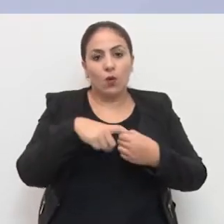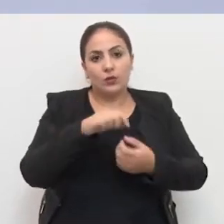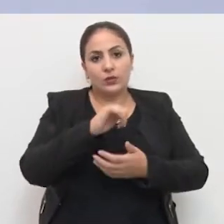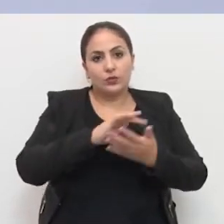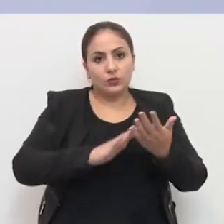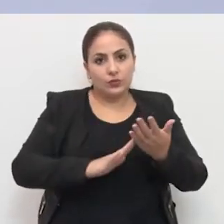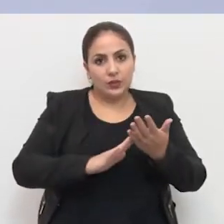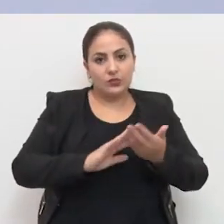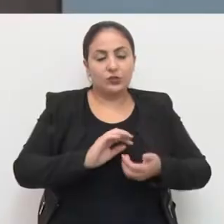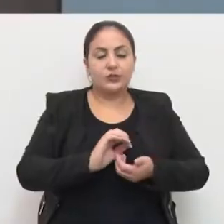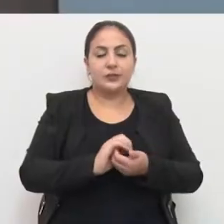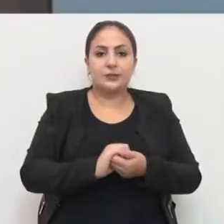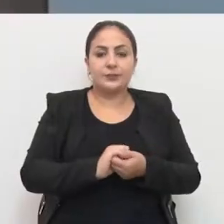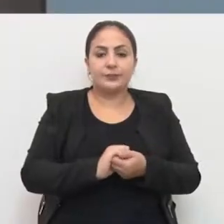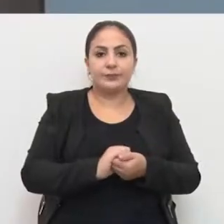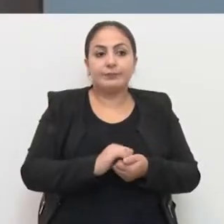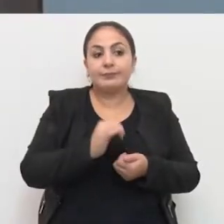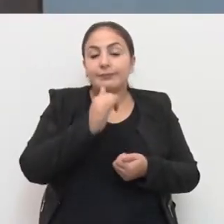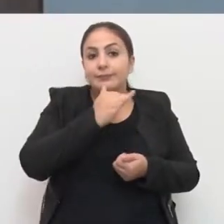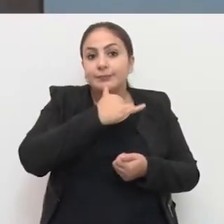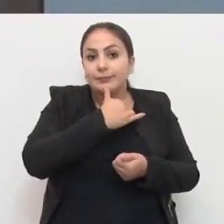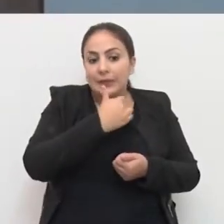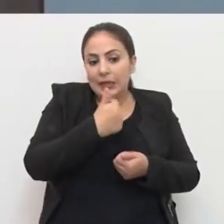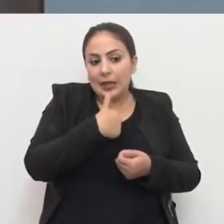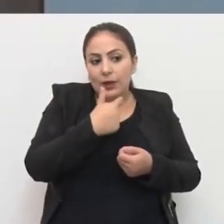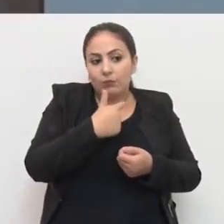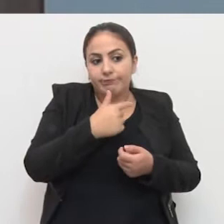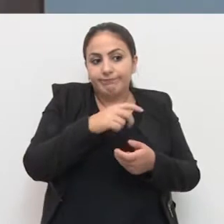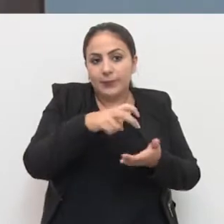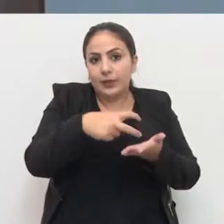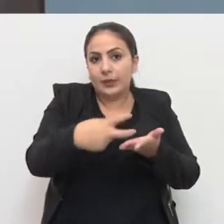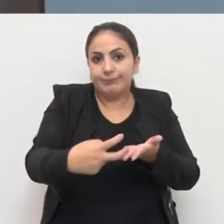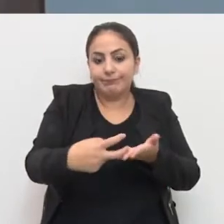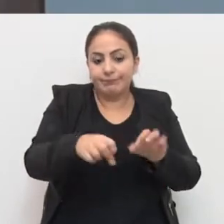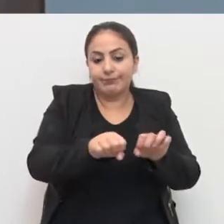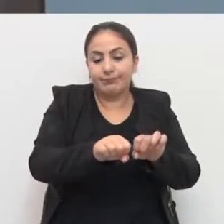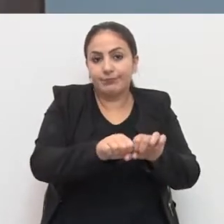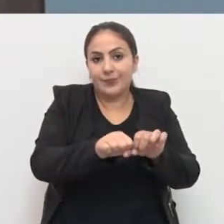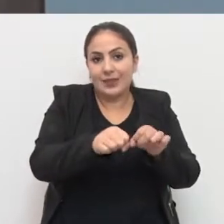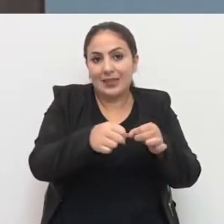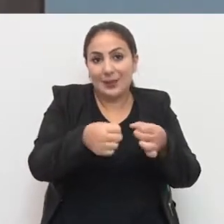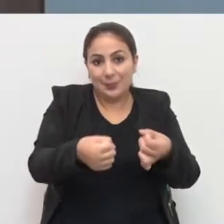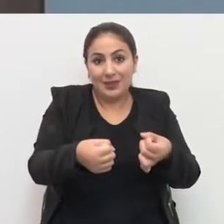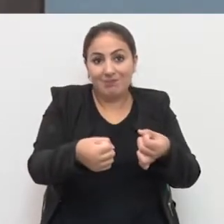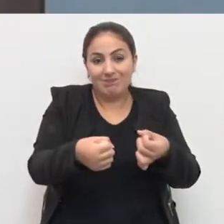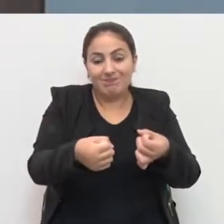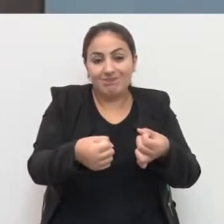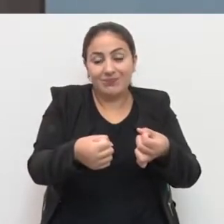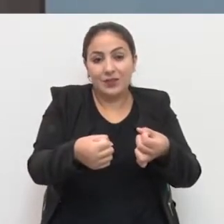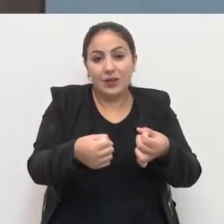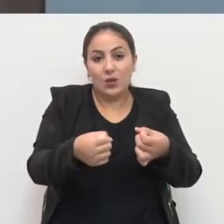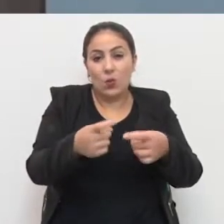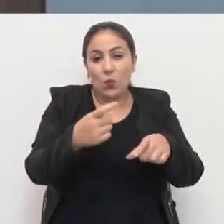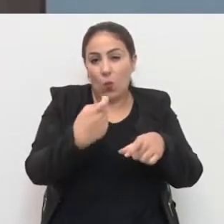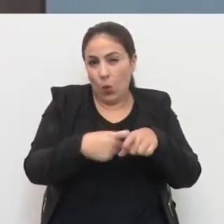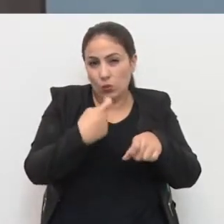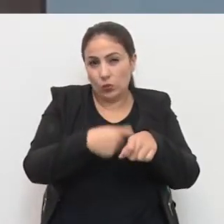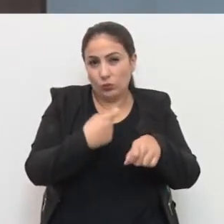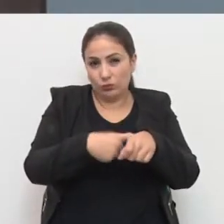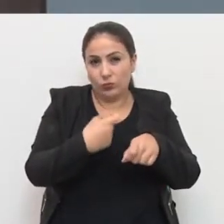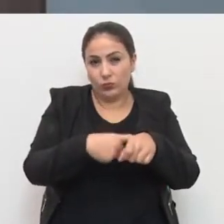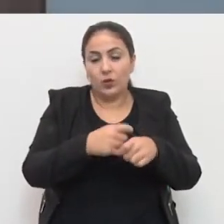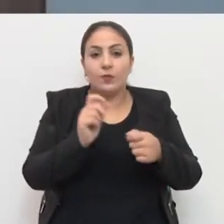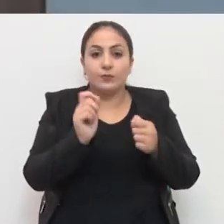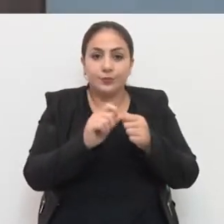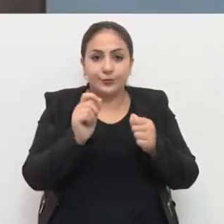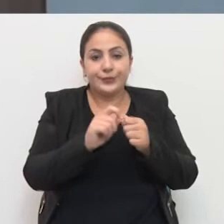atividades parlamentares. Infelizmente eu tive uma queda e uma fratura de um osso e tive que